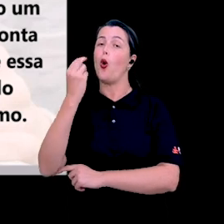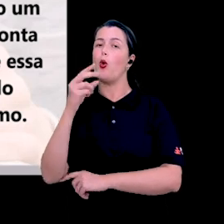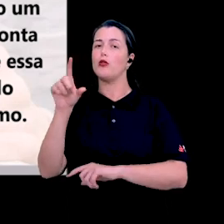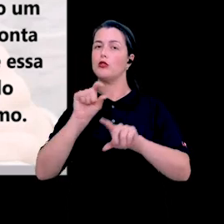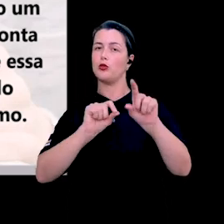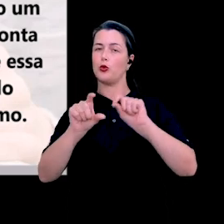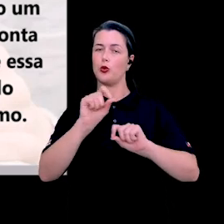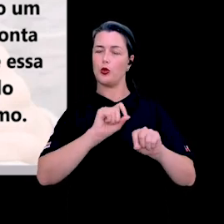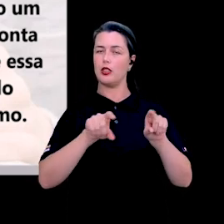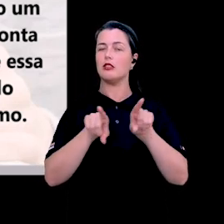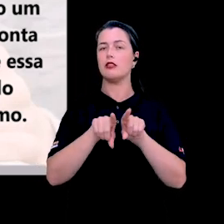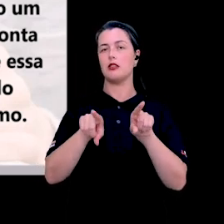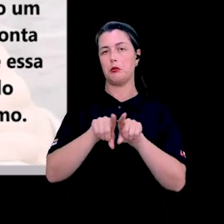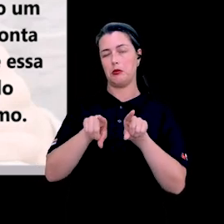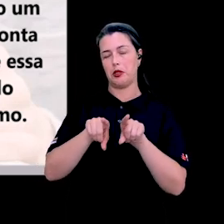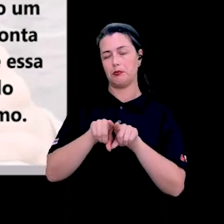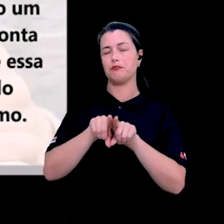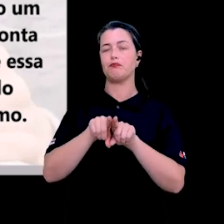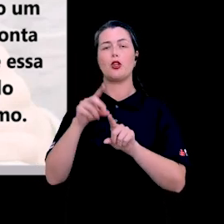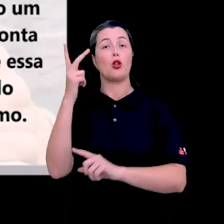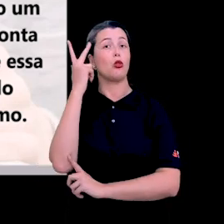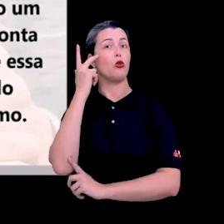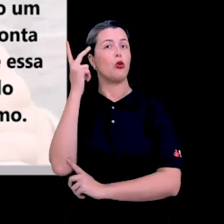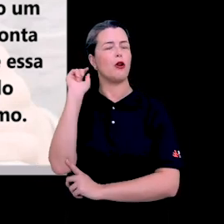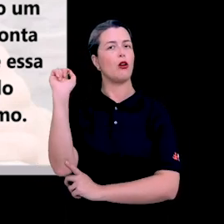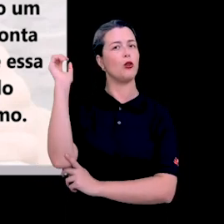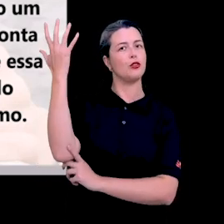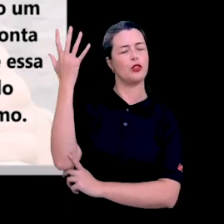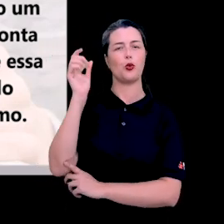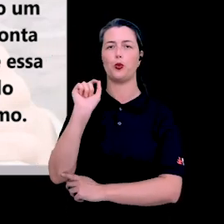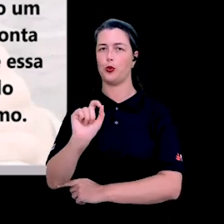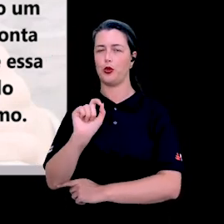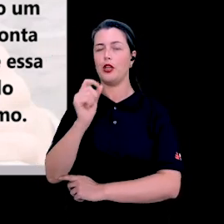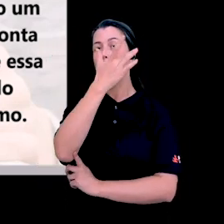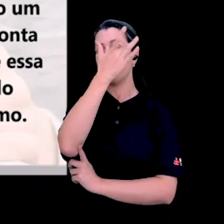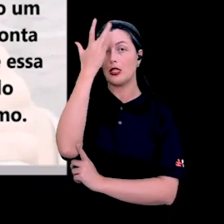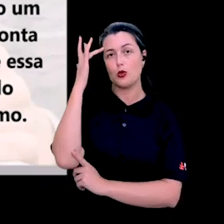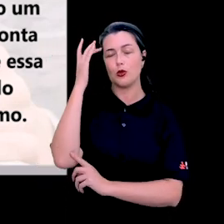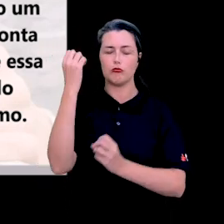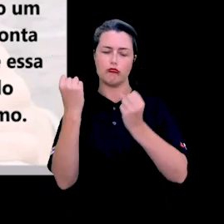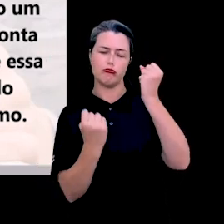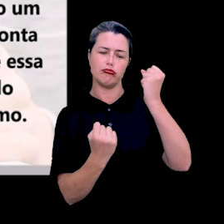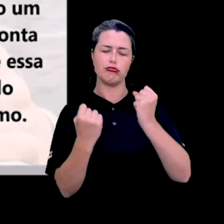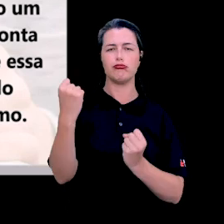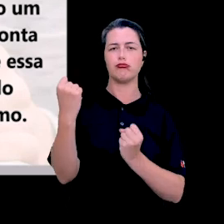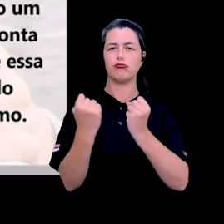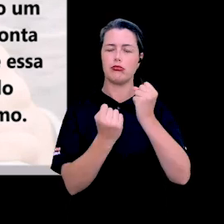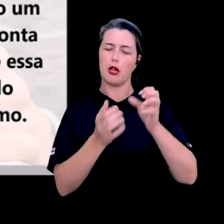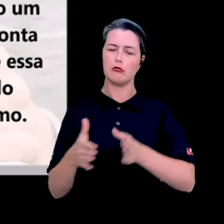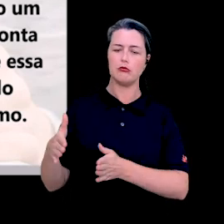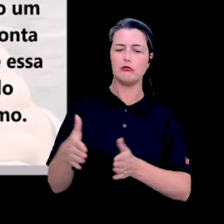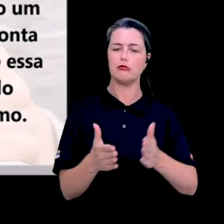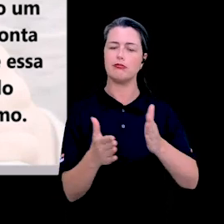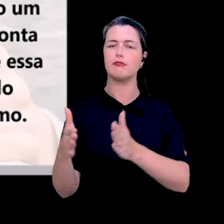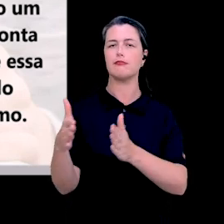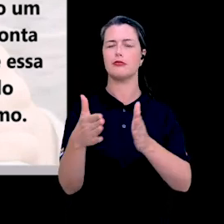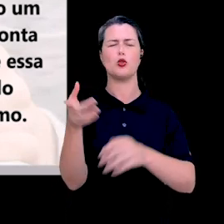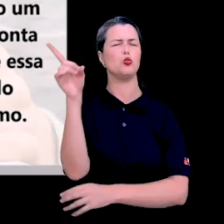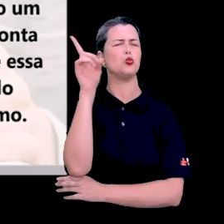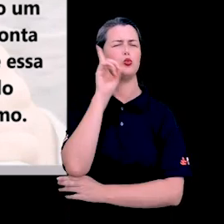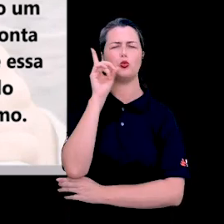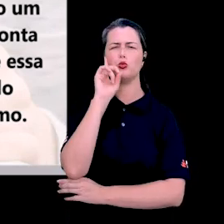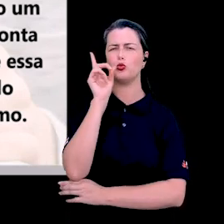escolhidas deliberadamente. É comum, por exemplo, que algumas pessoas que dirigem já tenham feito um trajeto de